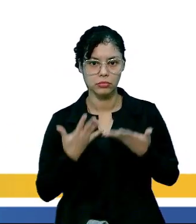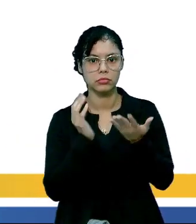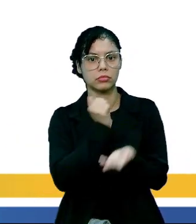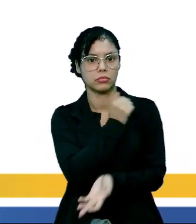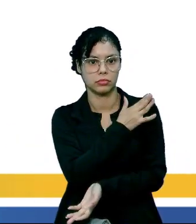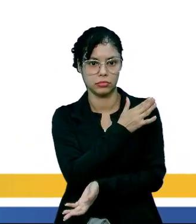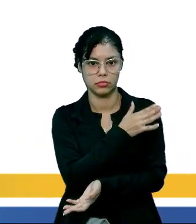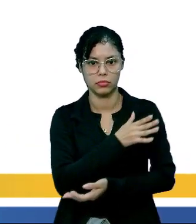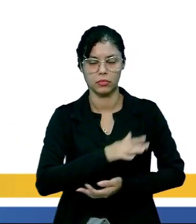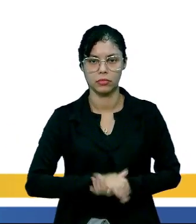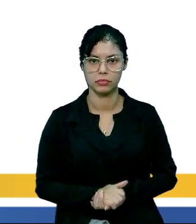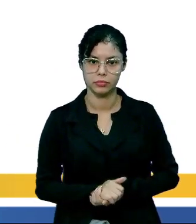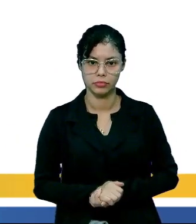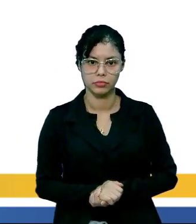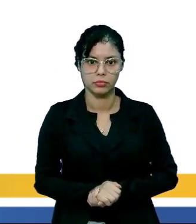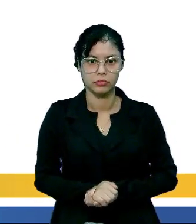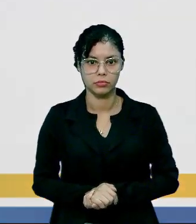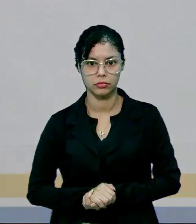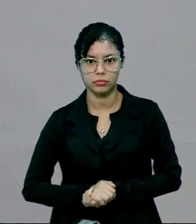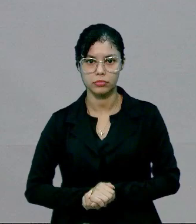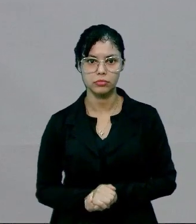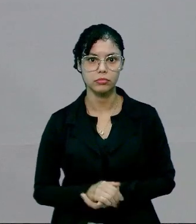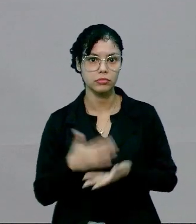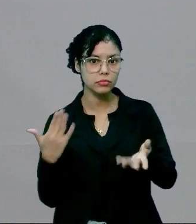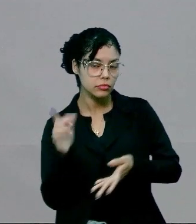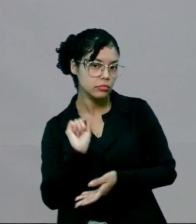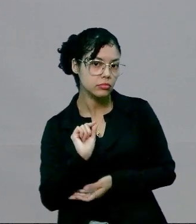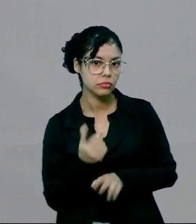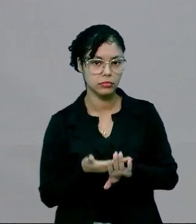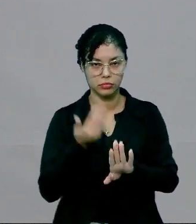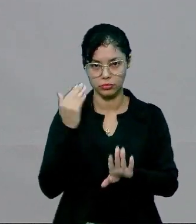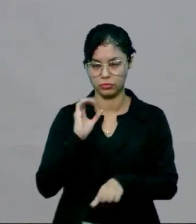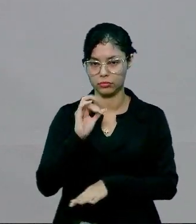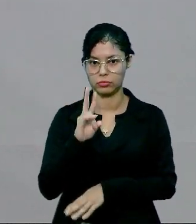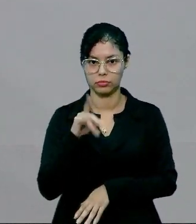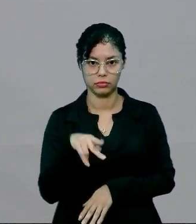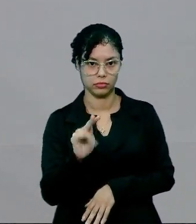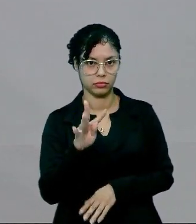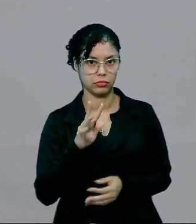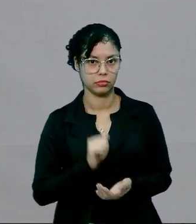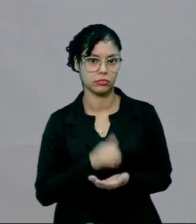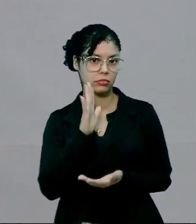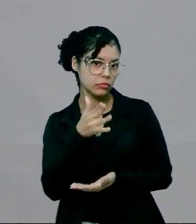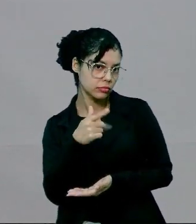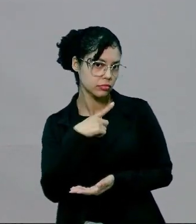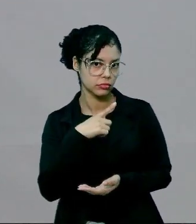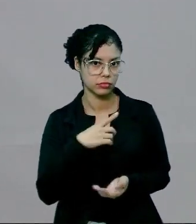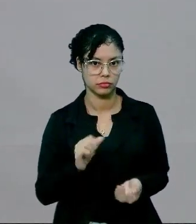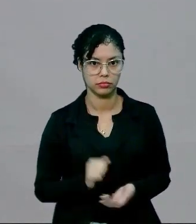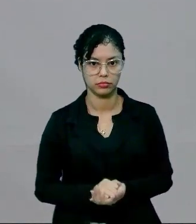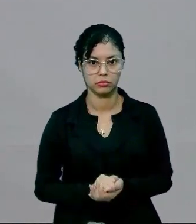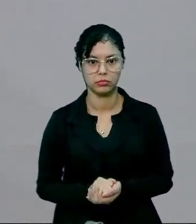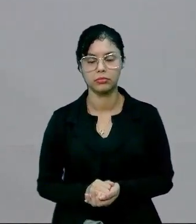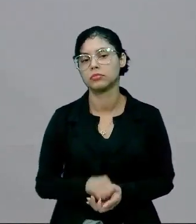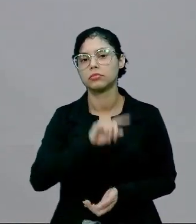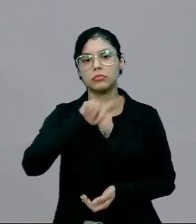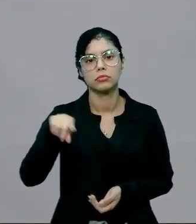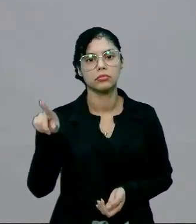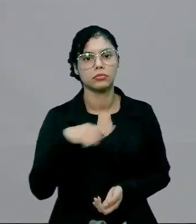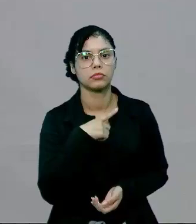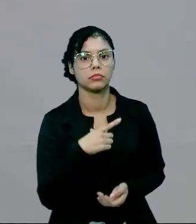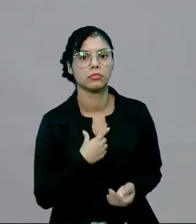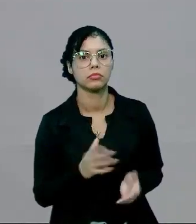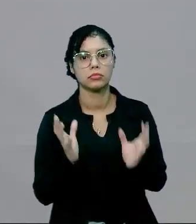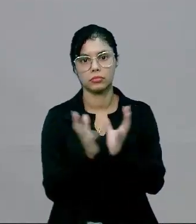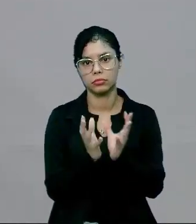de manifestações preconceituosas. Então, na época do Orkut, que era uma rede social que já foi aposentada, existia